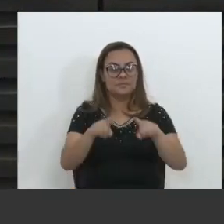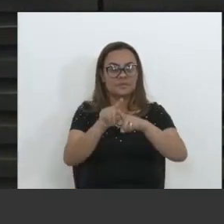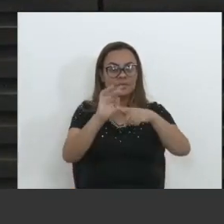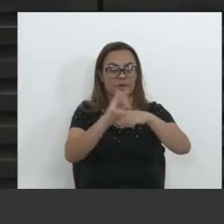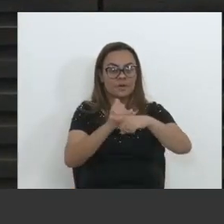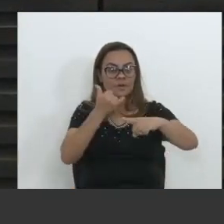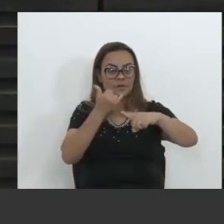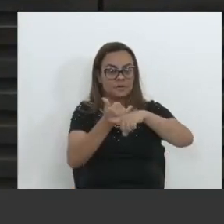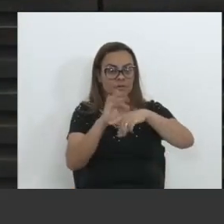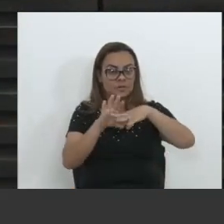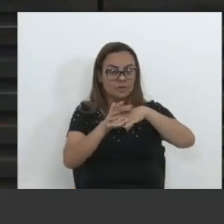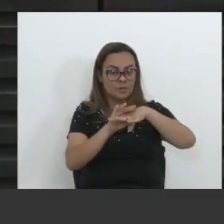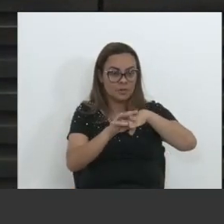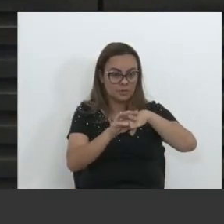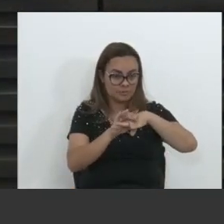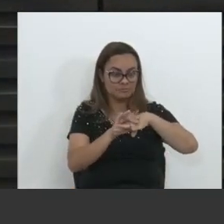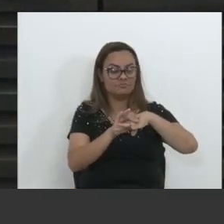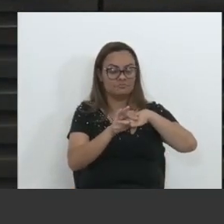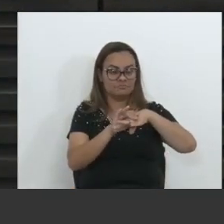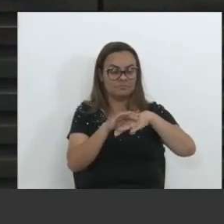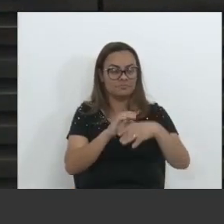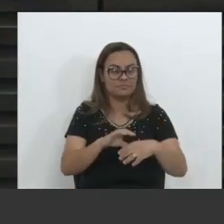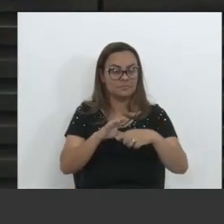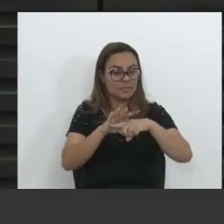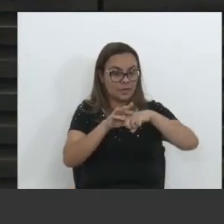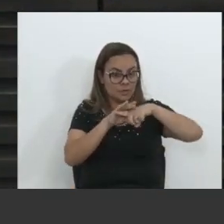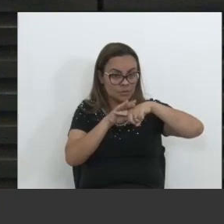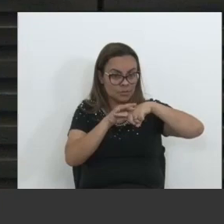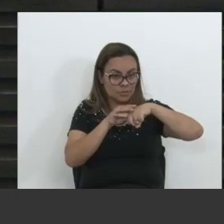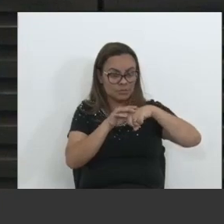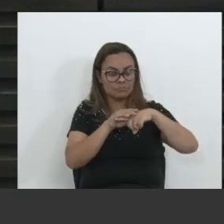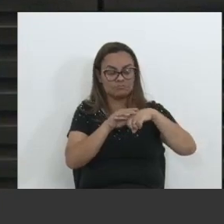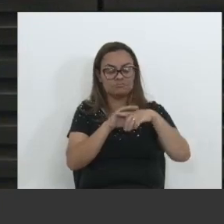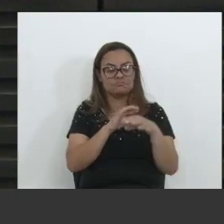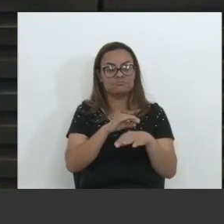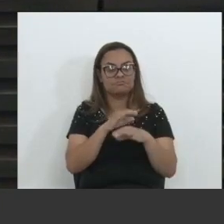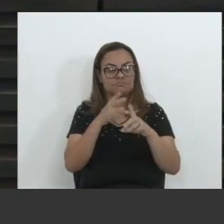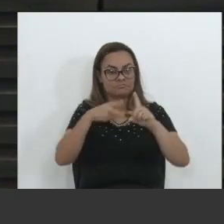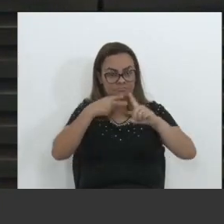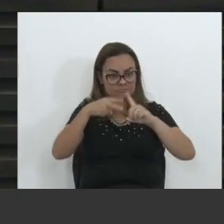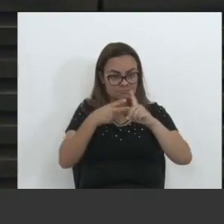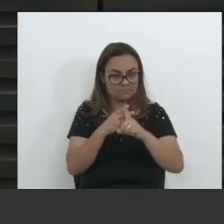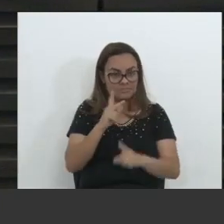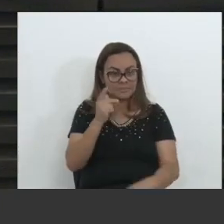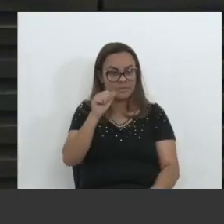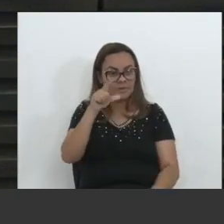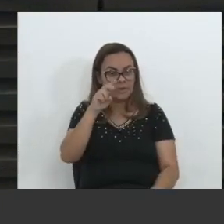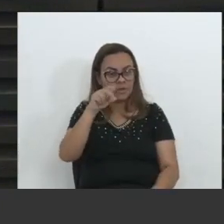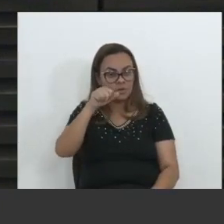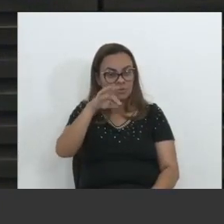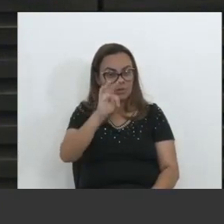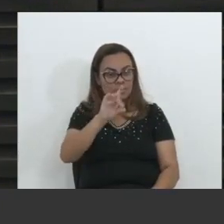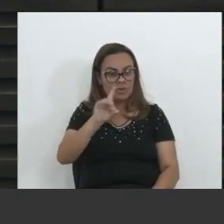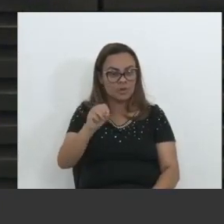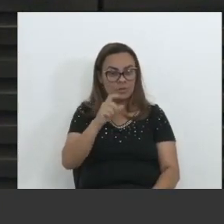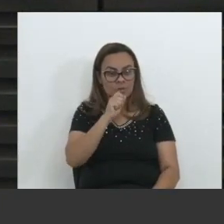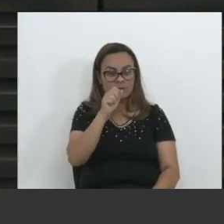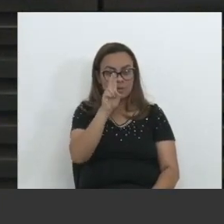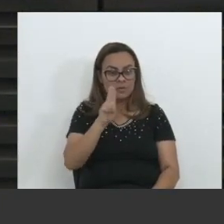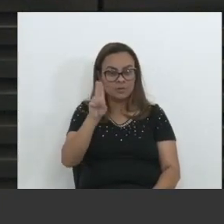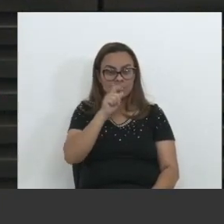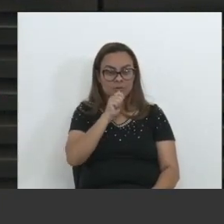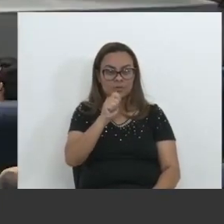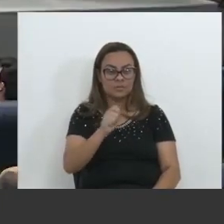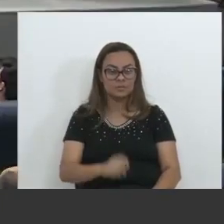os vídeos tá bom bom nesse momento eh convidamos o senhor Idel Brando Alves Leite para fazer uso da